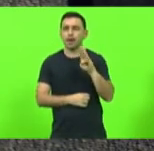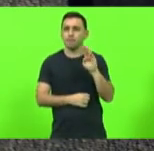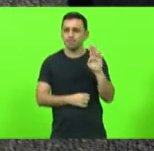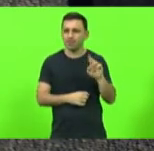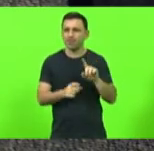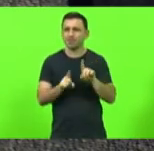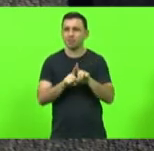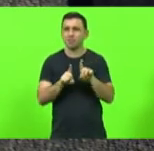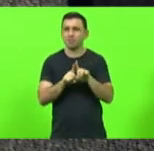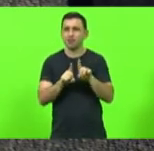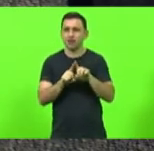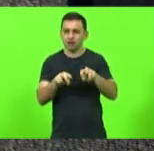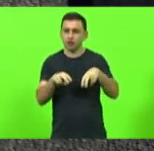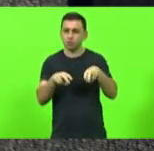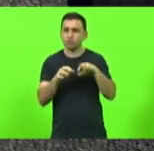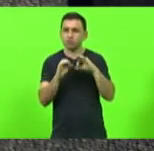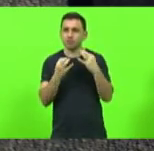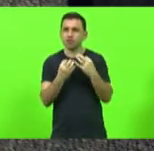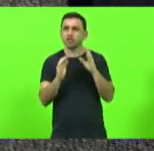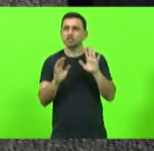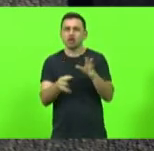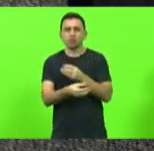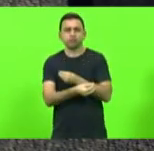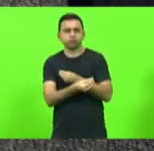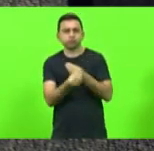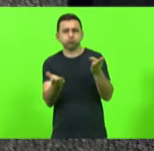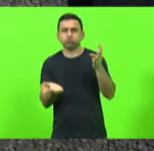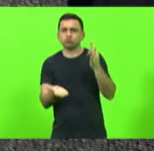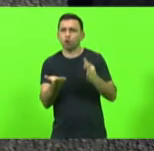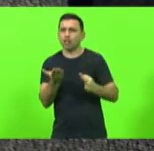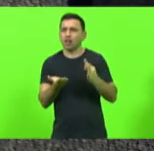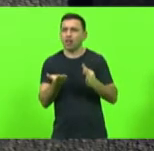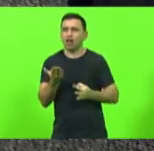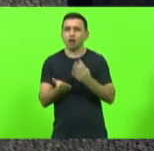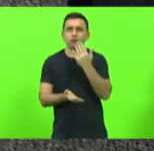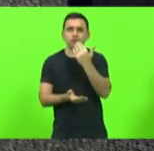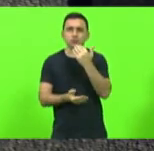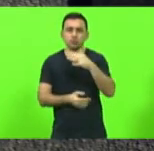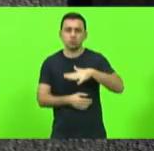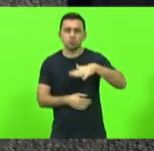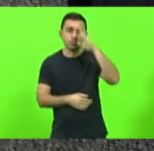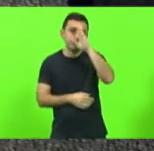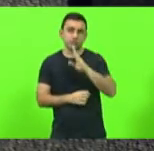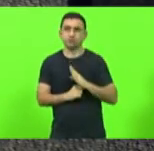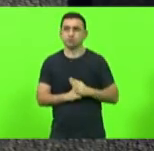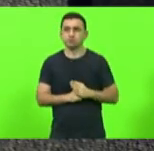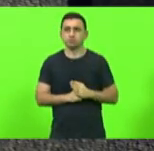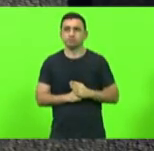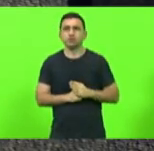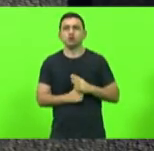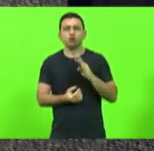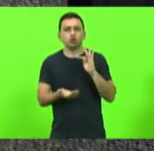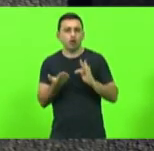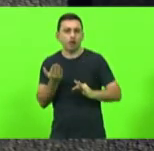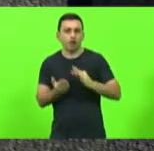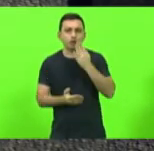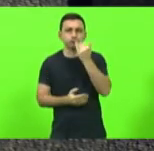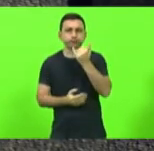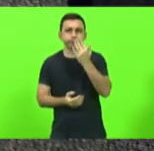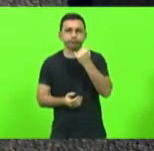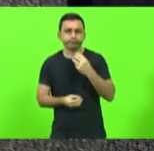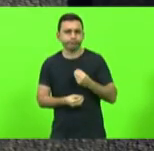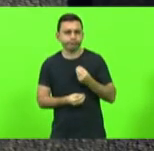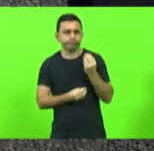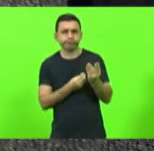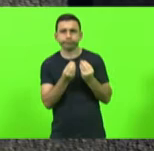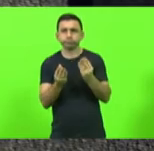familiar já distribuíram toneladas de alimentos por este país. Toneladas de alimentos para atender